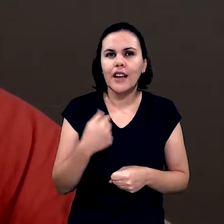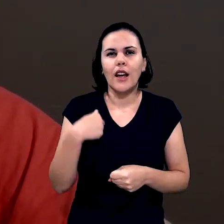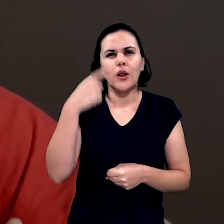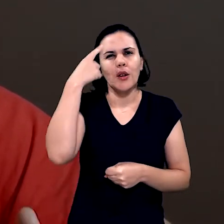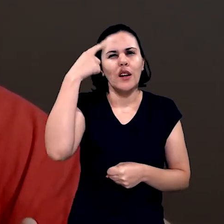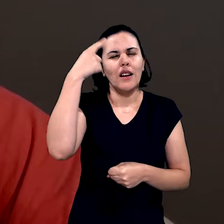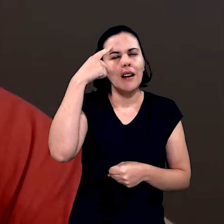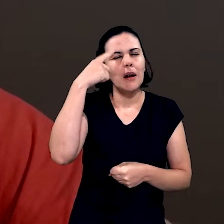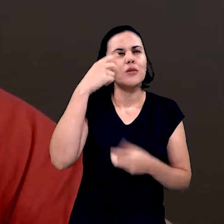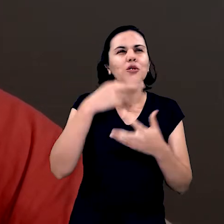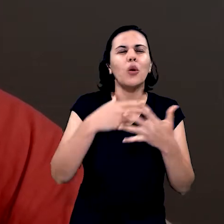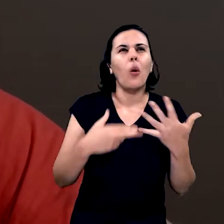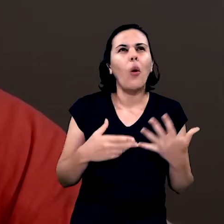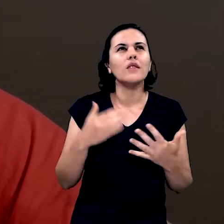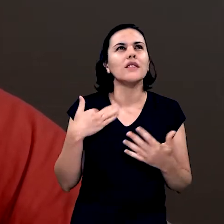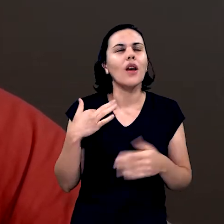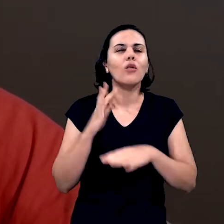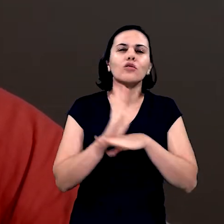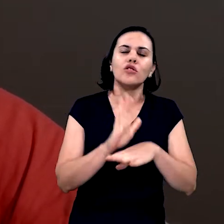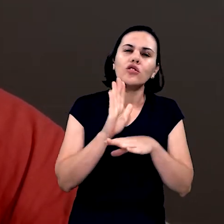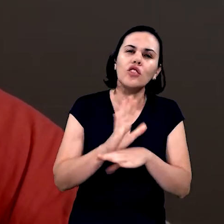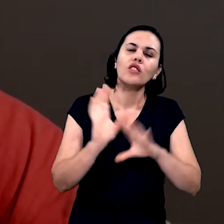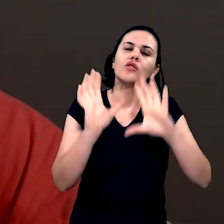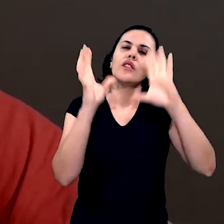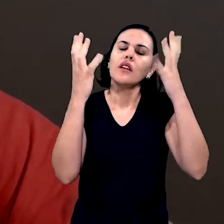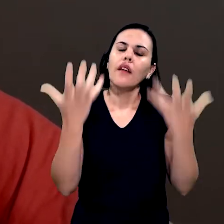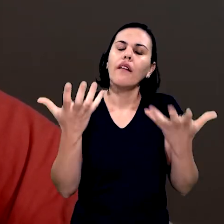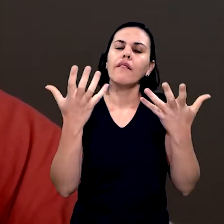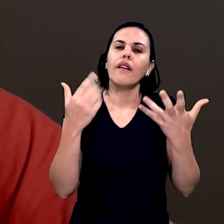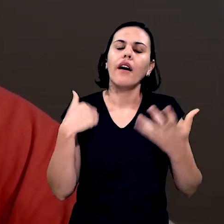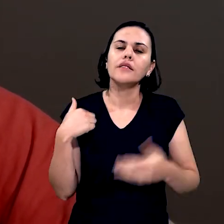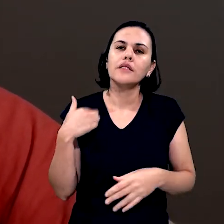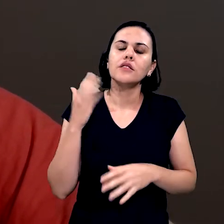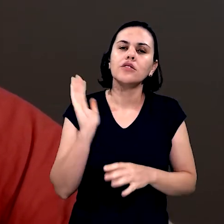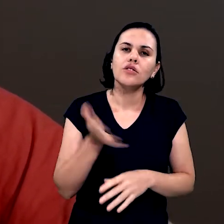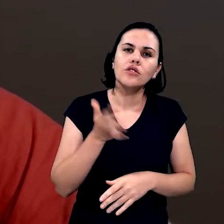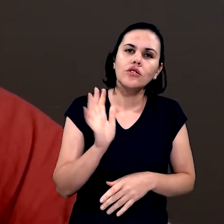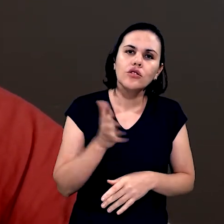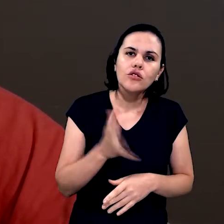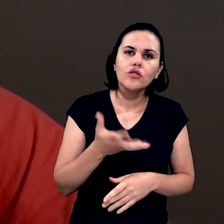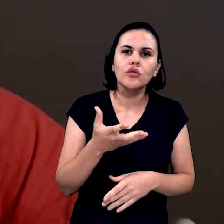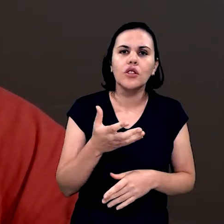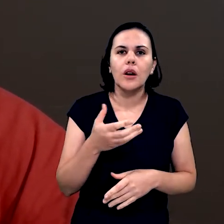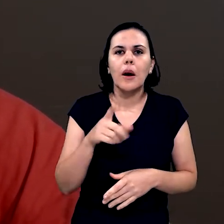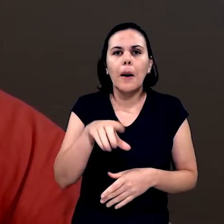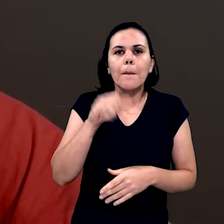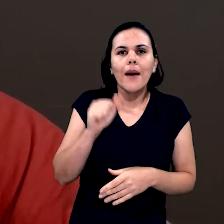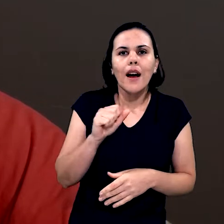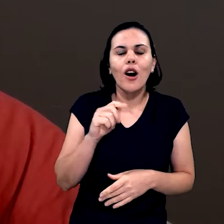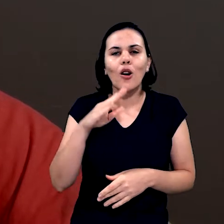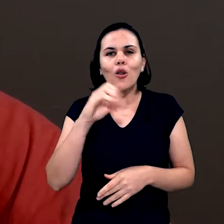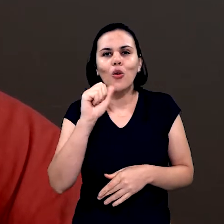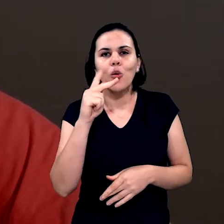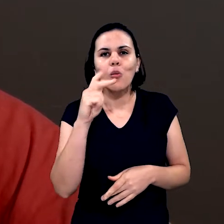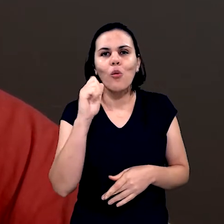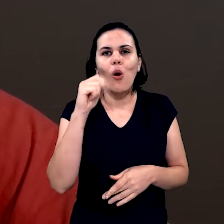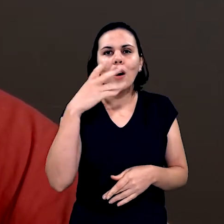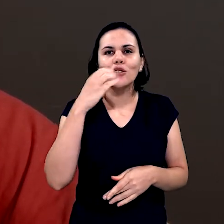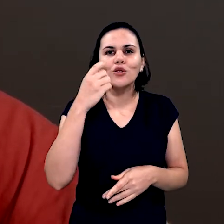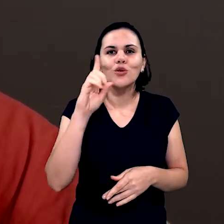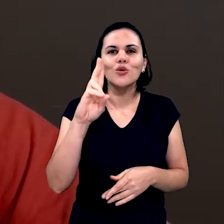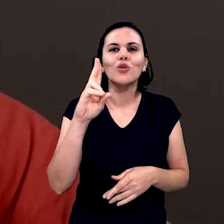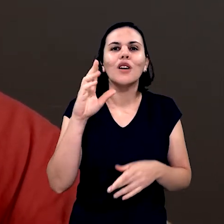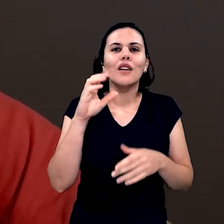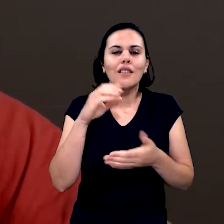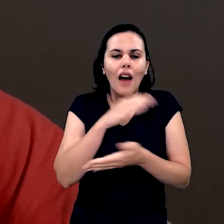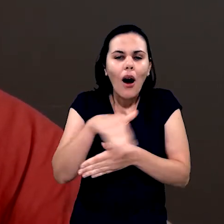assim, eu lembro de tanta coisa, assim, tantas vezes que eu já ajudei os festeiros, que eu já ajudei a colher o peguaçu na rua, com um monte de gente